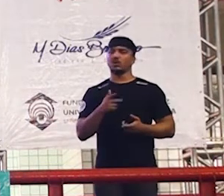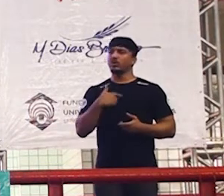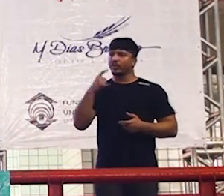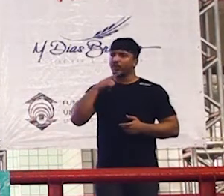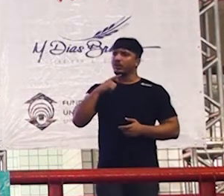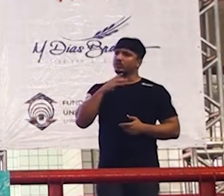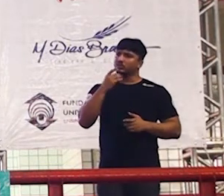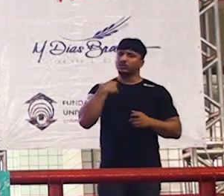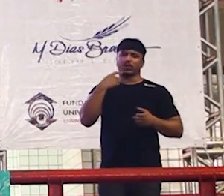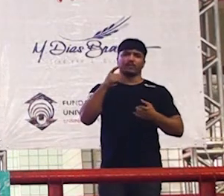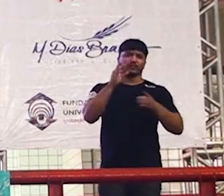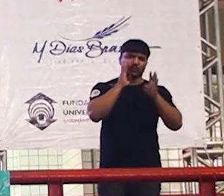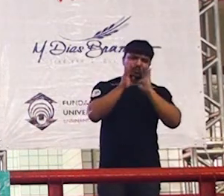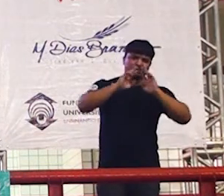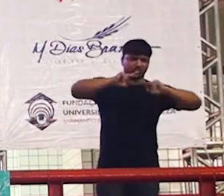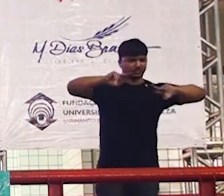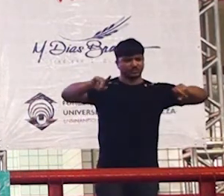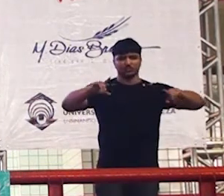isso nas redes sociais.